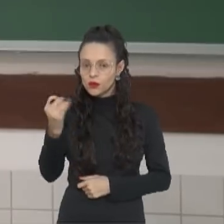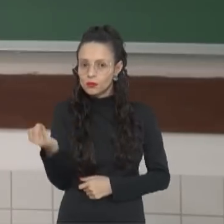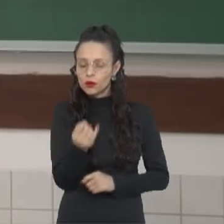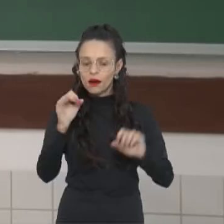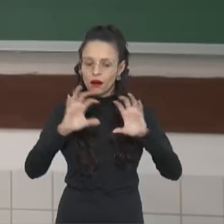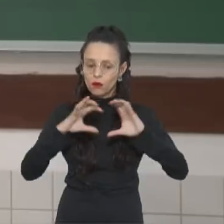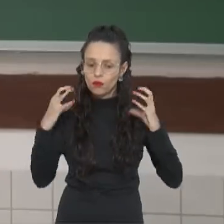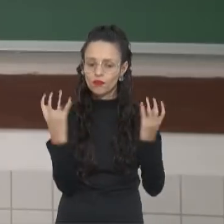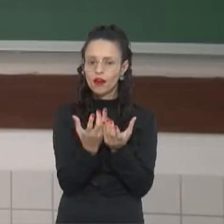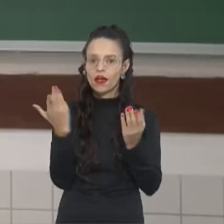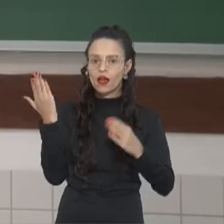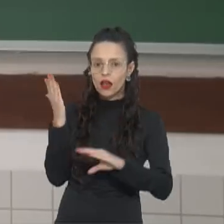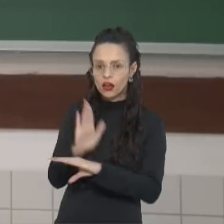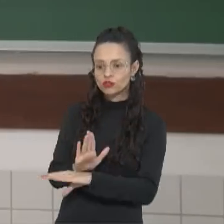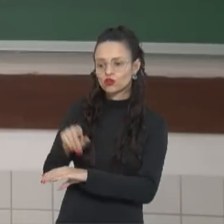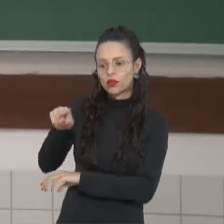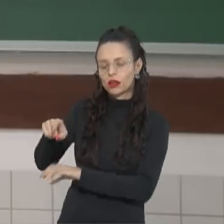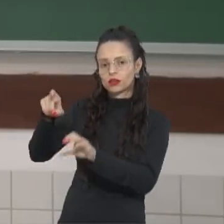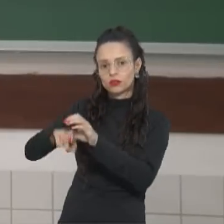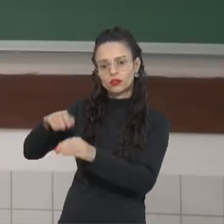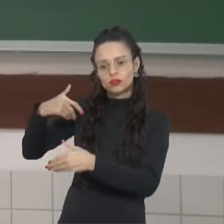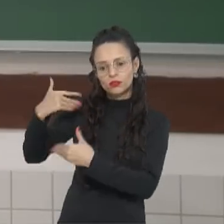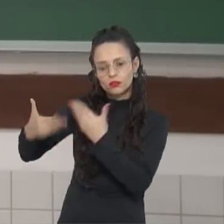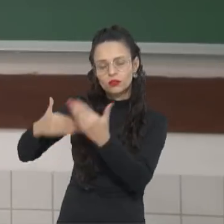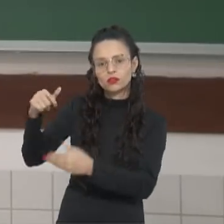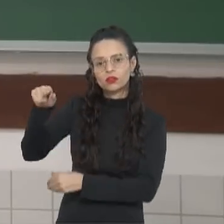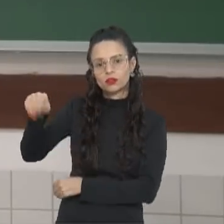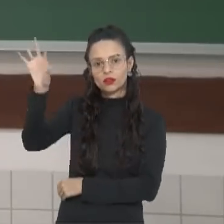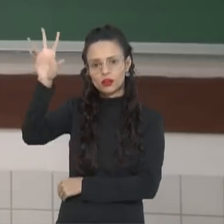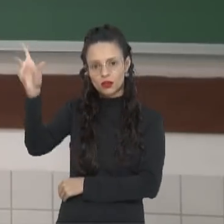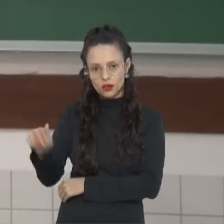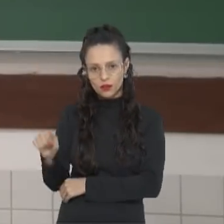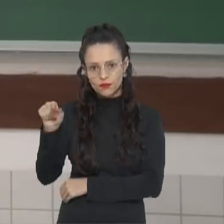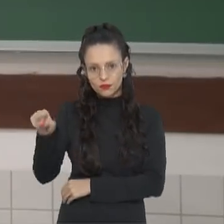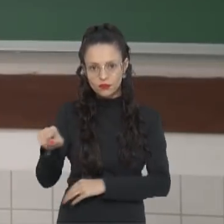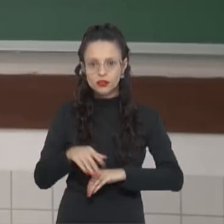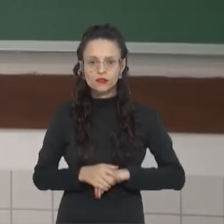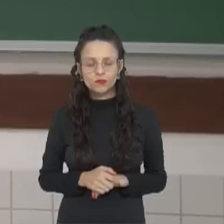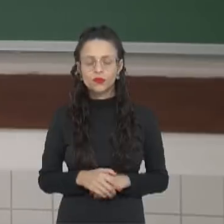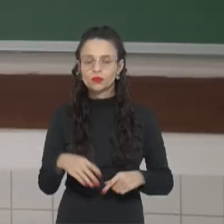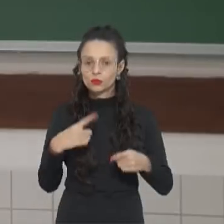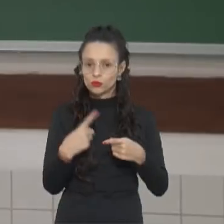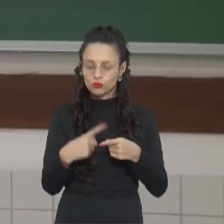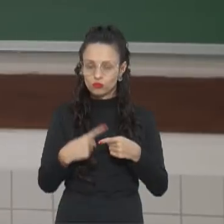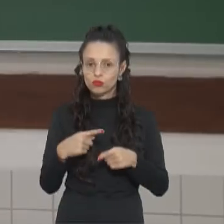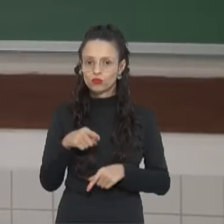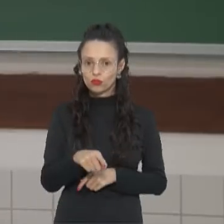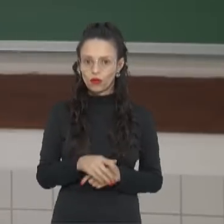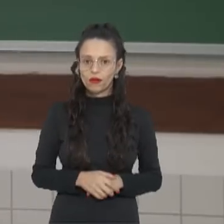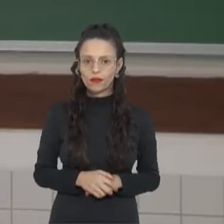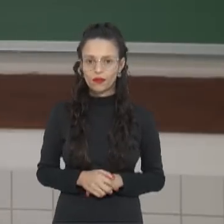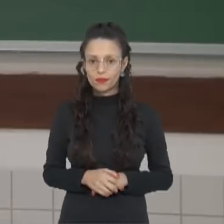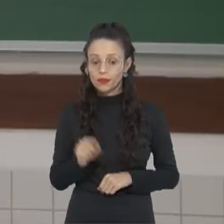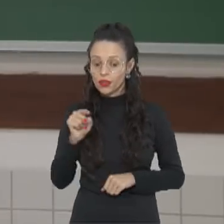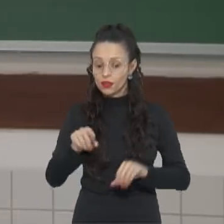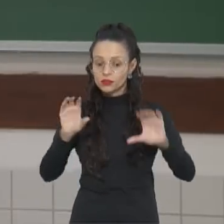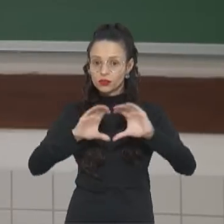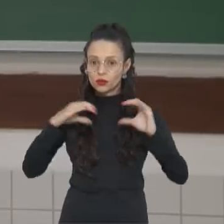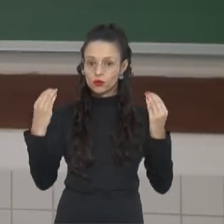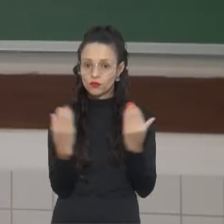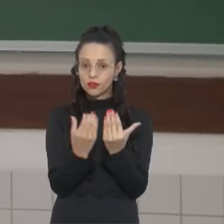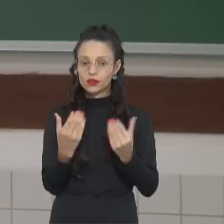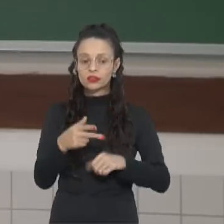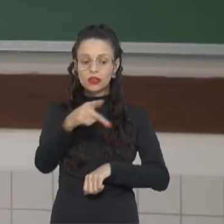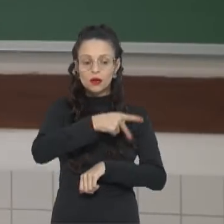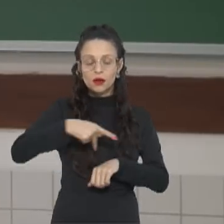conferência que ajudaram nas independências dos países que vieram aí logo depois. Por quê? Nessa conferência, os